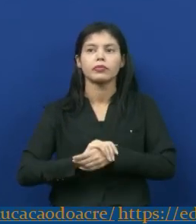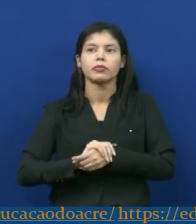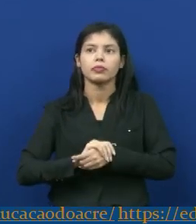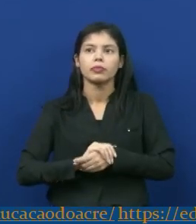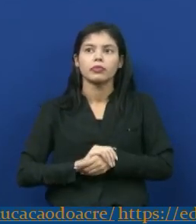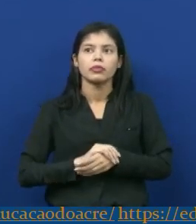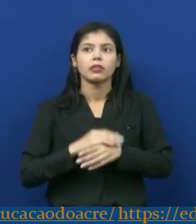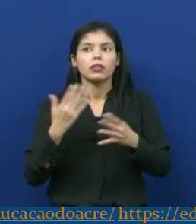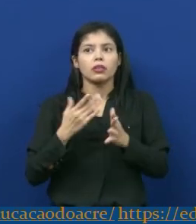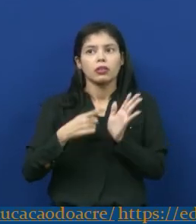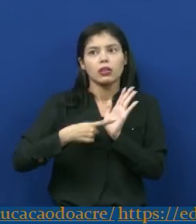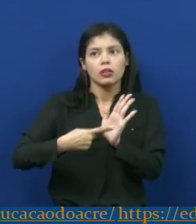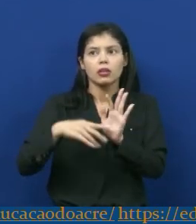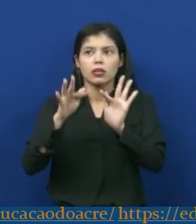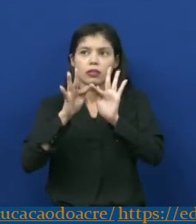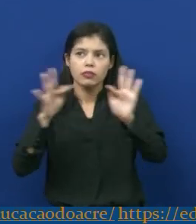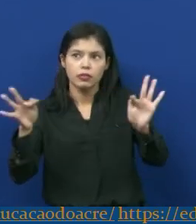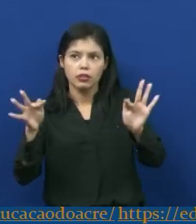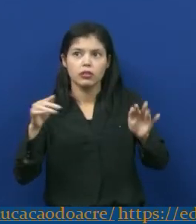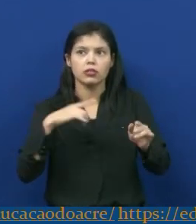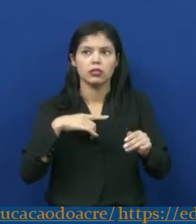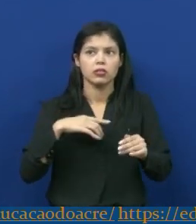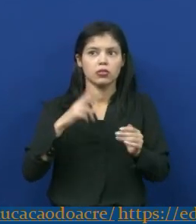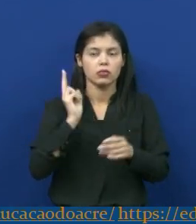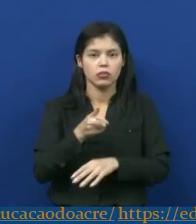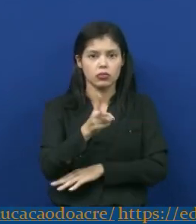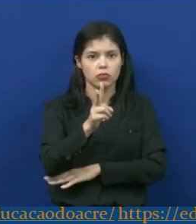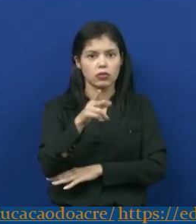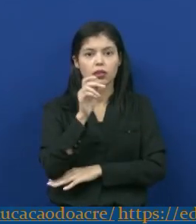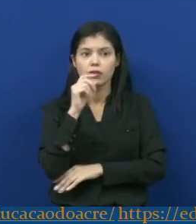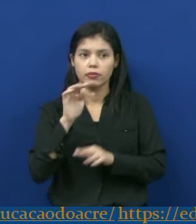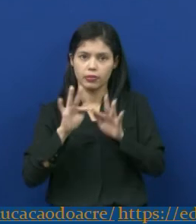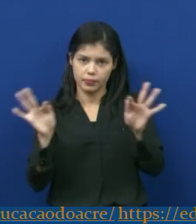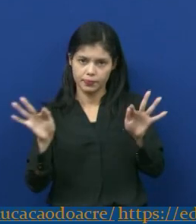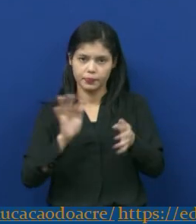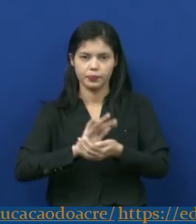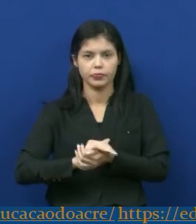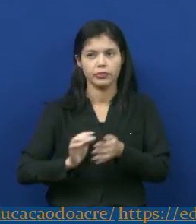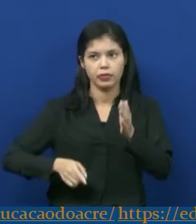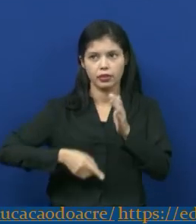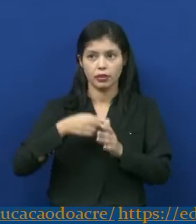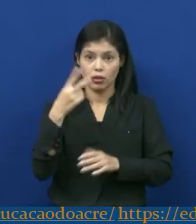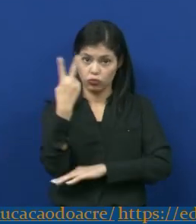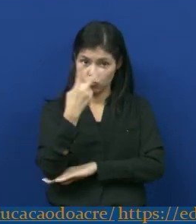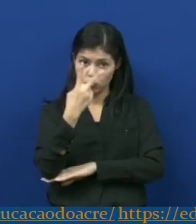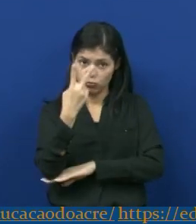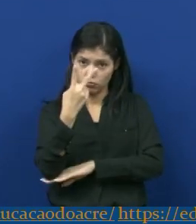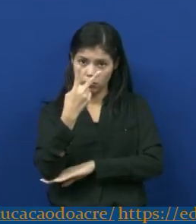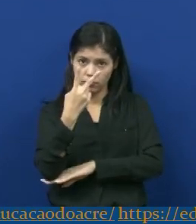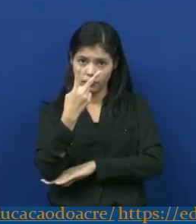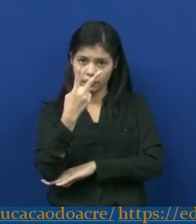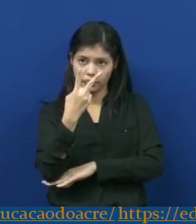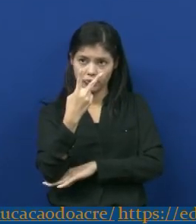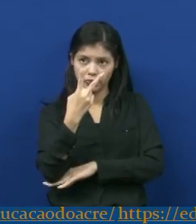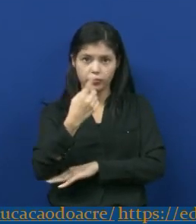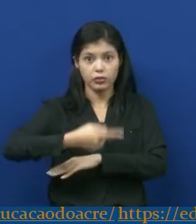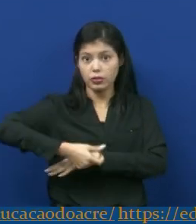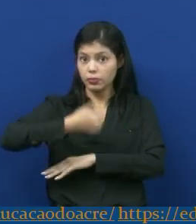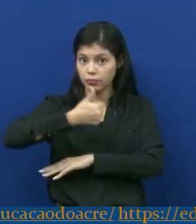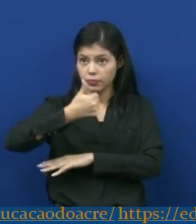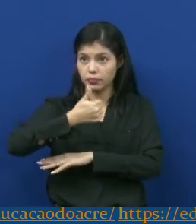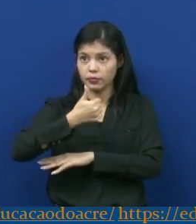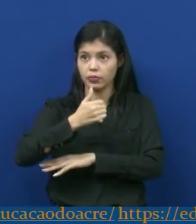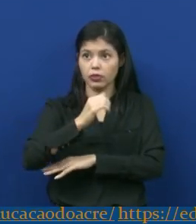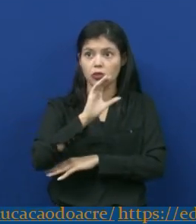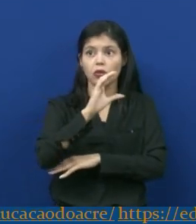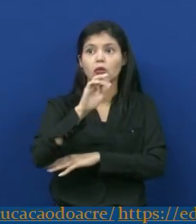o uso de las perífrases de obrigação. Continua a frase. Então, eu tenho duas placas aí. E aí a primeira, ó.